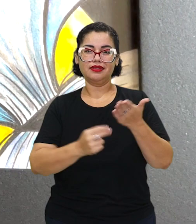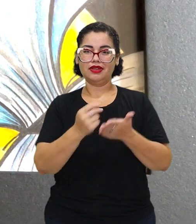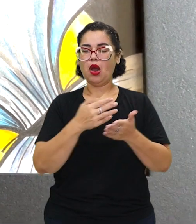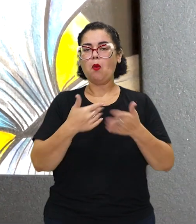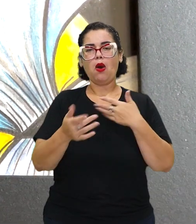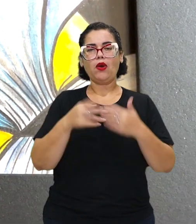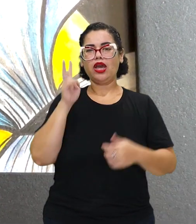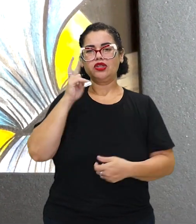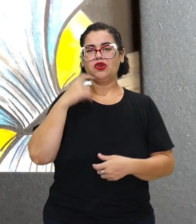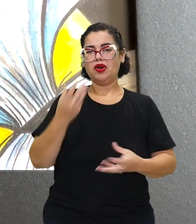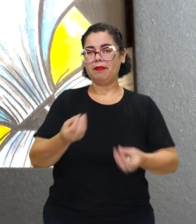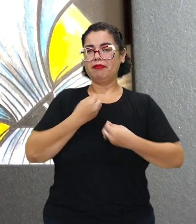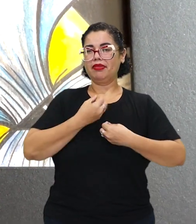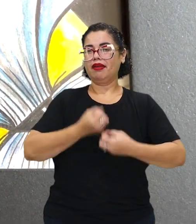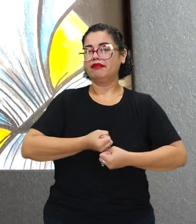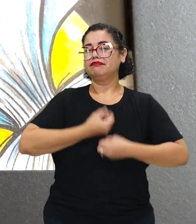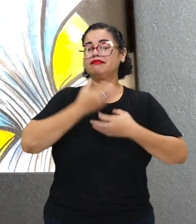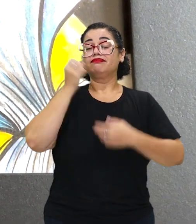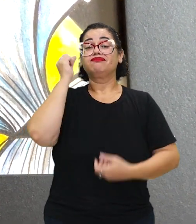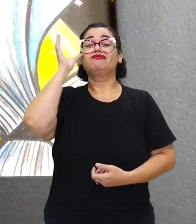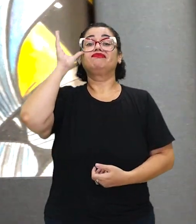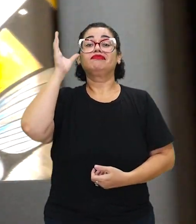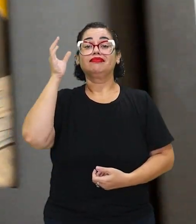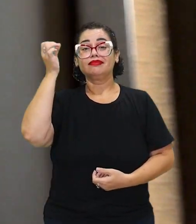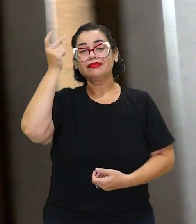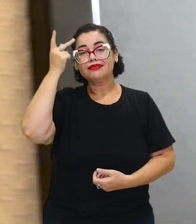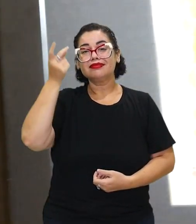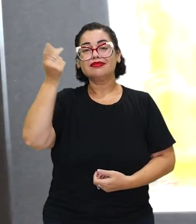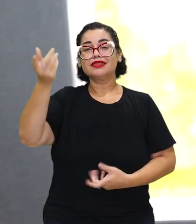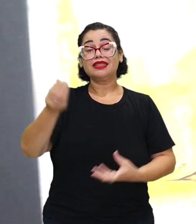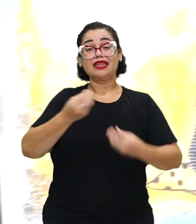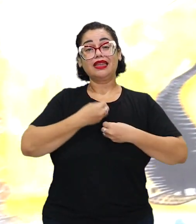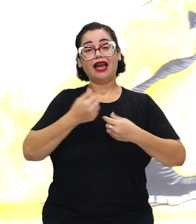consigo fazer. Não é qualquer história